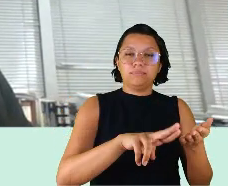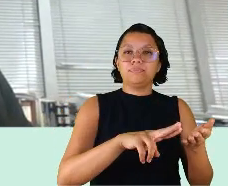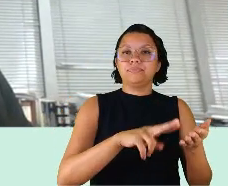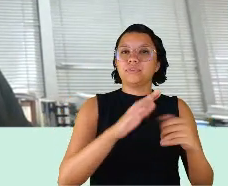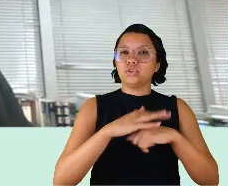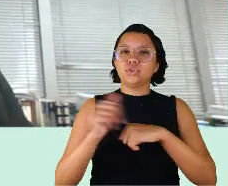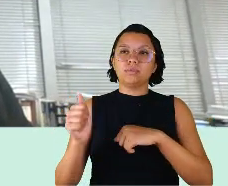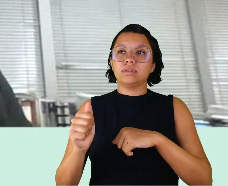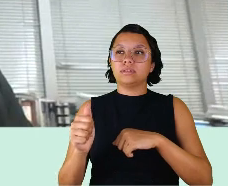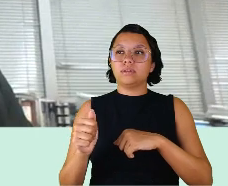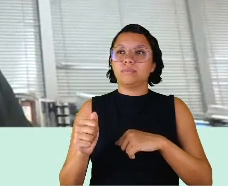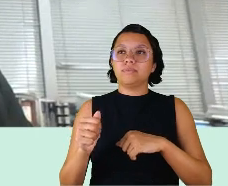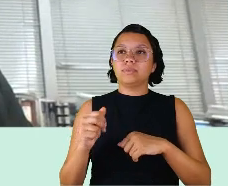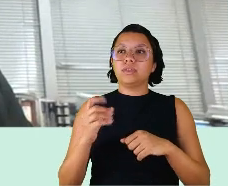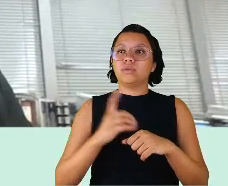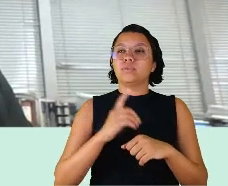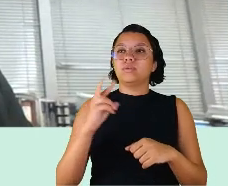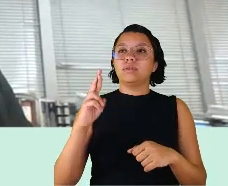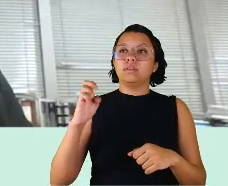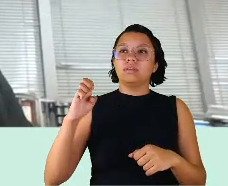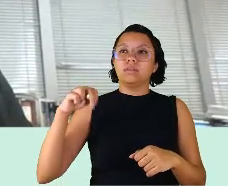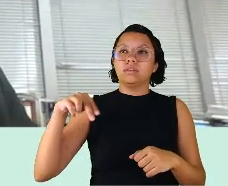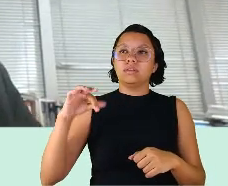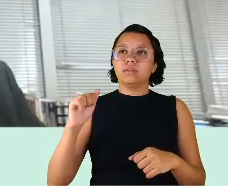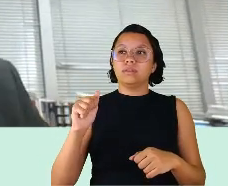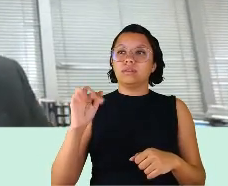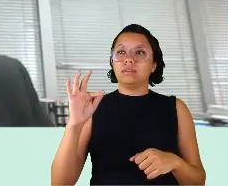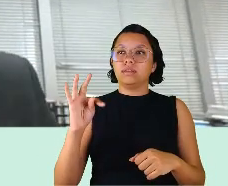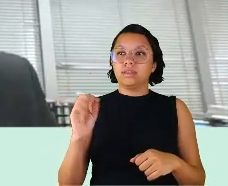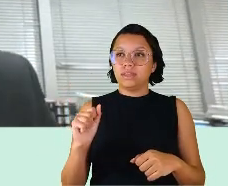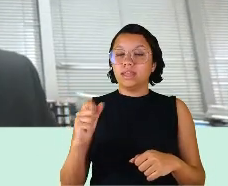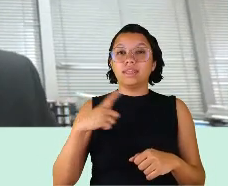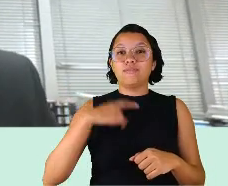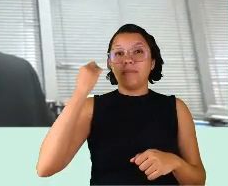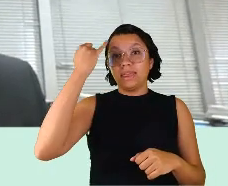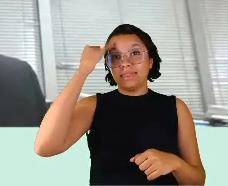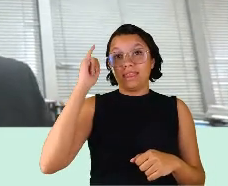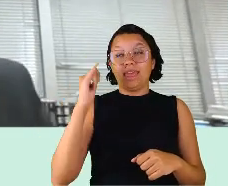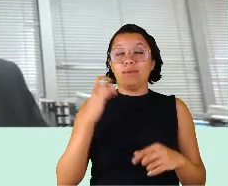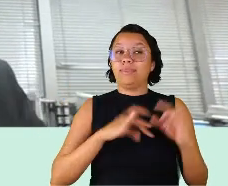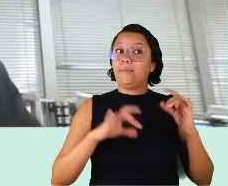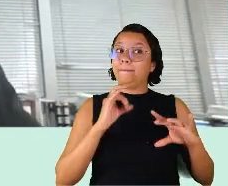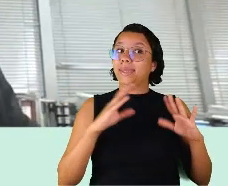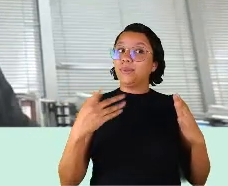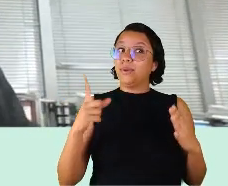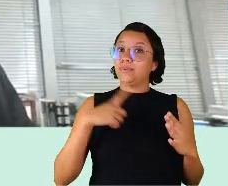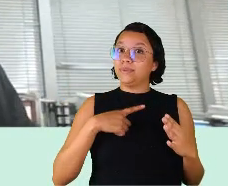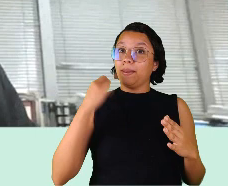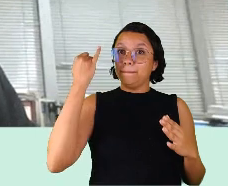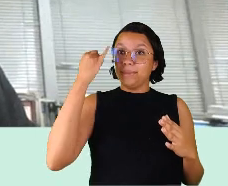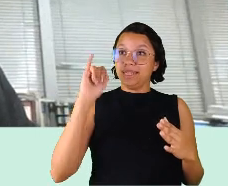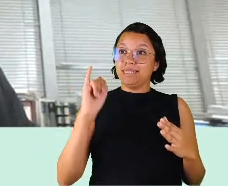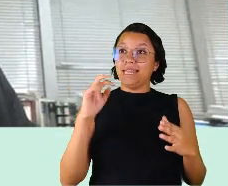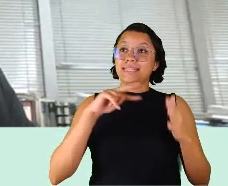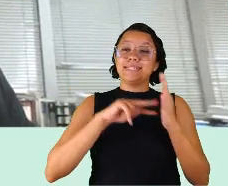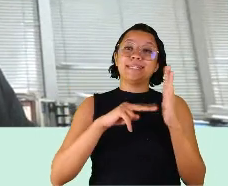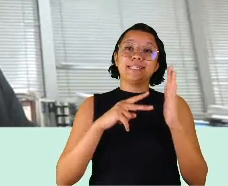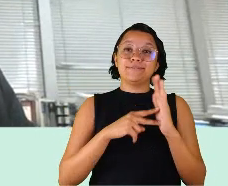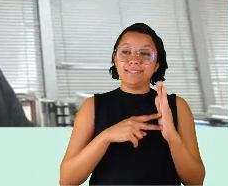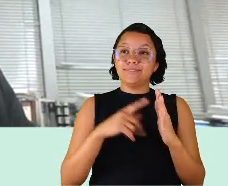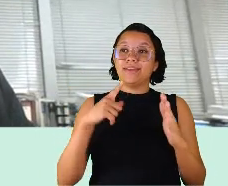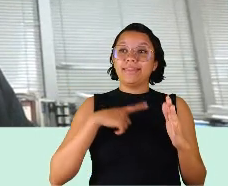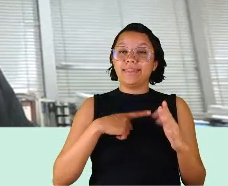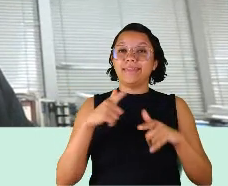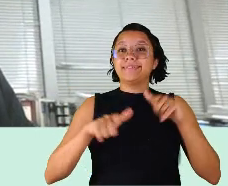ideia. Eu tenho muito medo quando eles têm uma ideia, sabe? Porque significa que a gente vai morrer de trabalhar com mais